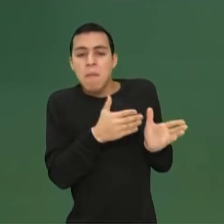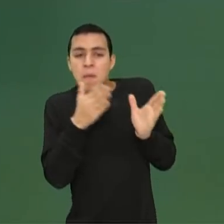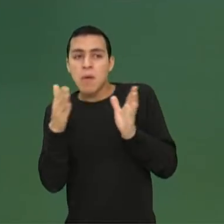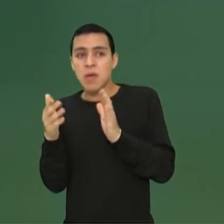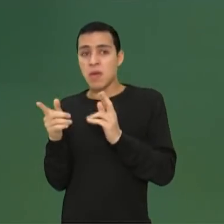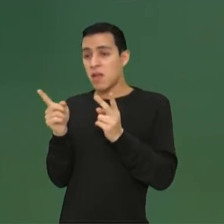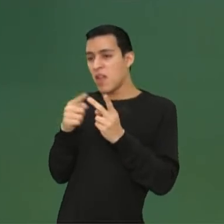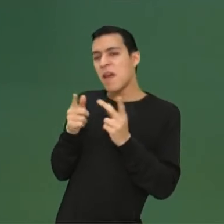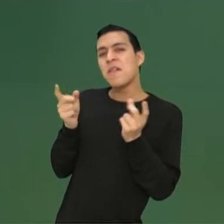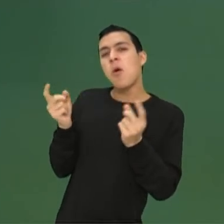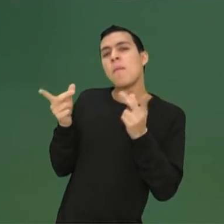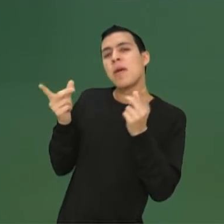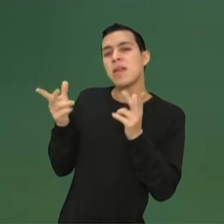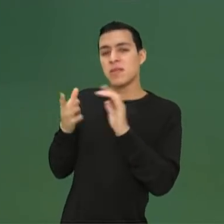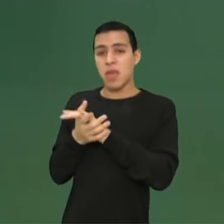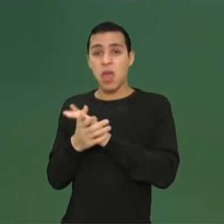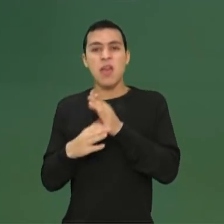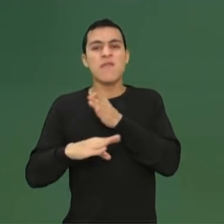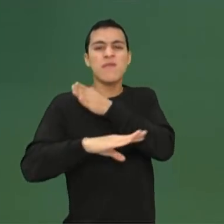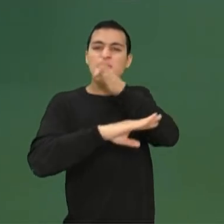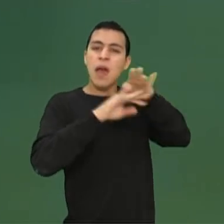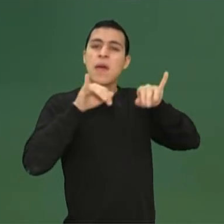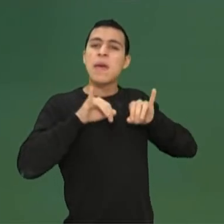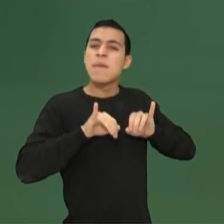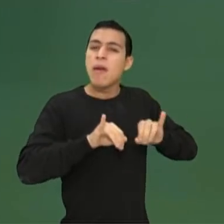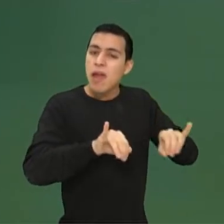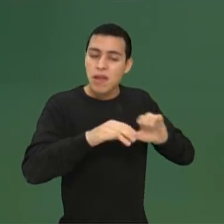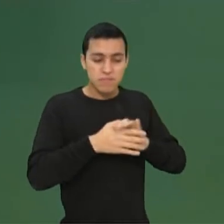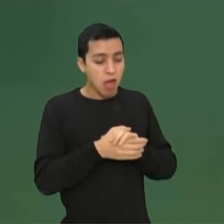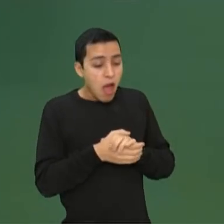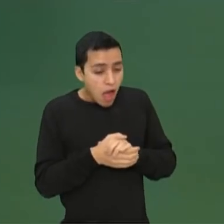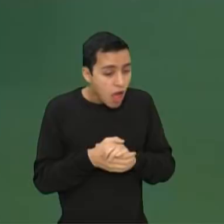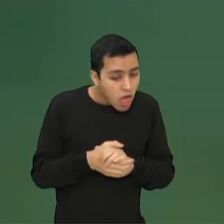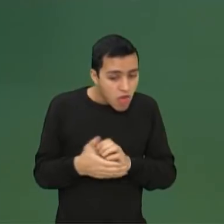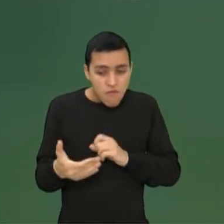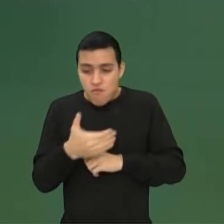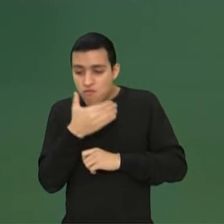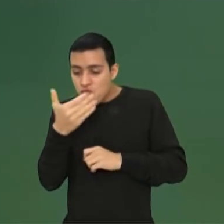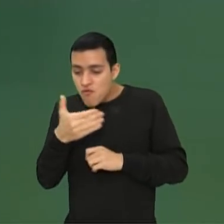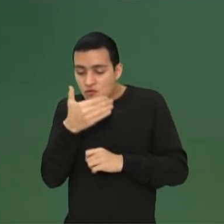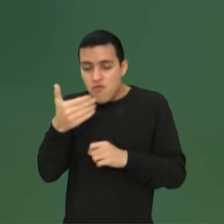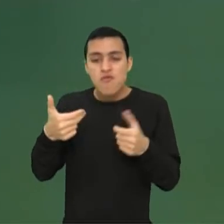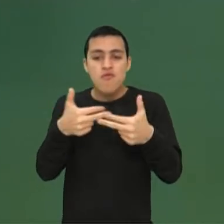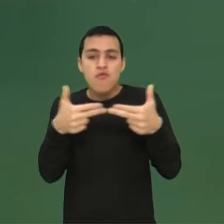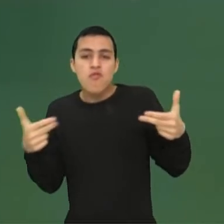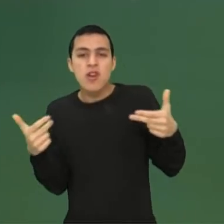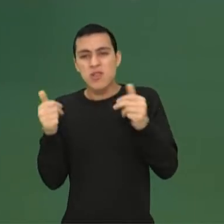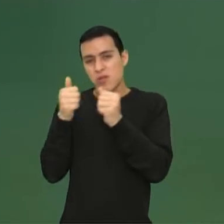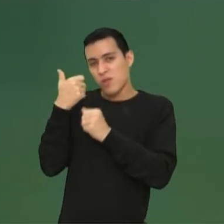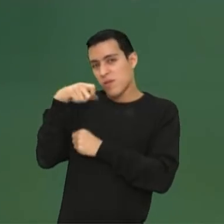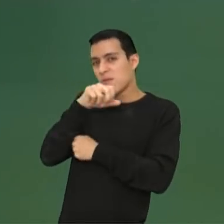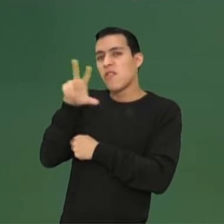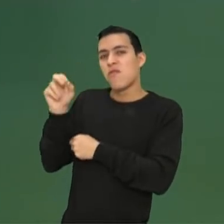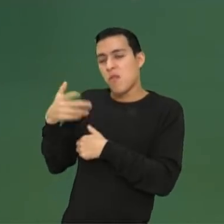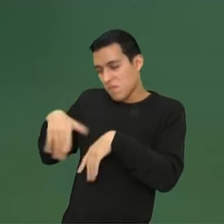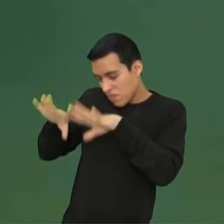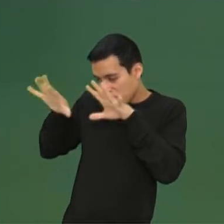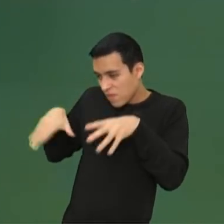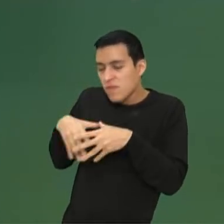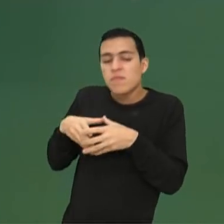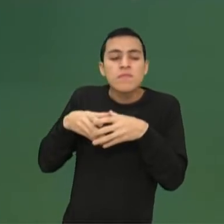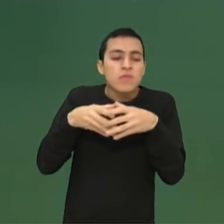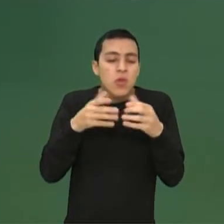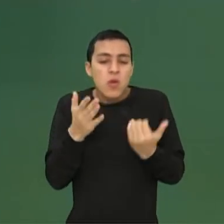balança comercial, então você vai ao mercado, vai lá na parte de frutas, verduras com a mãe, com o pai, com a avó e vai